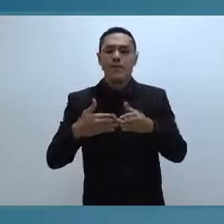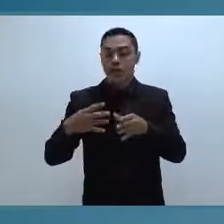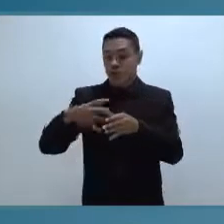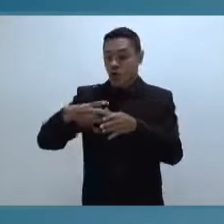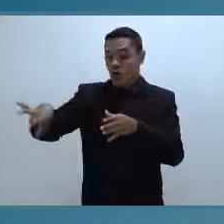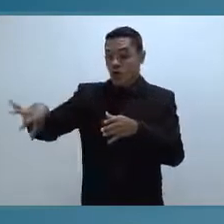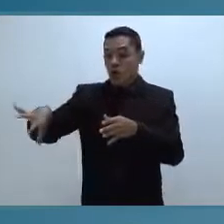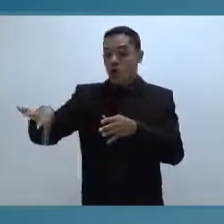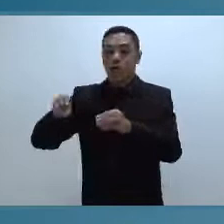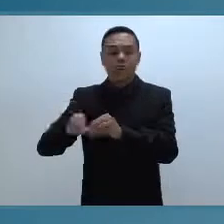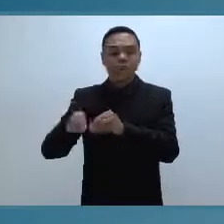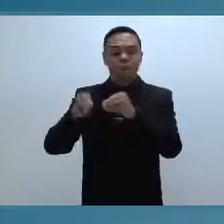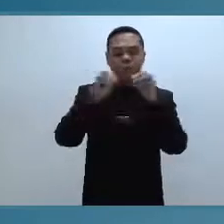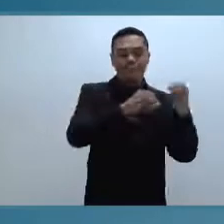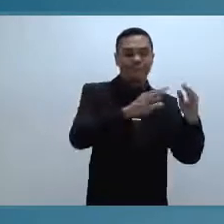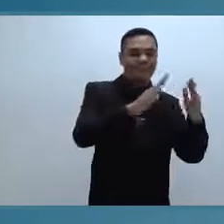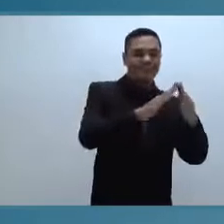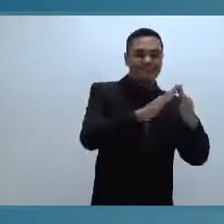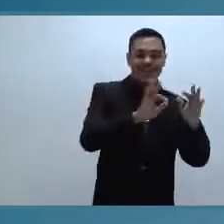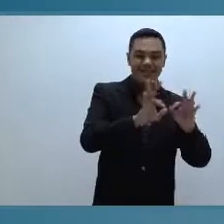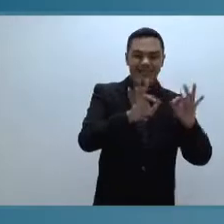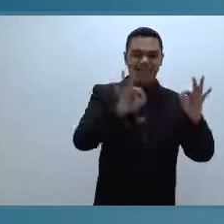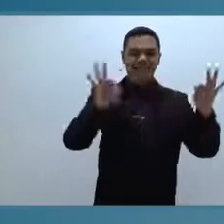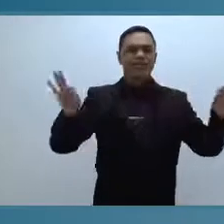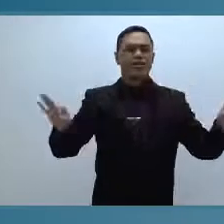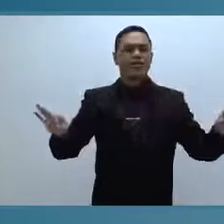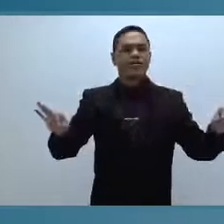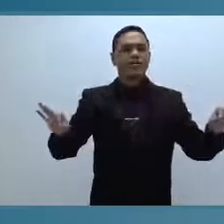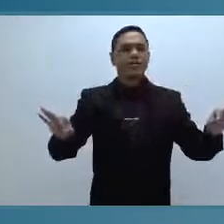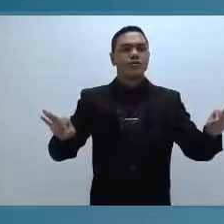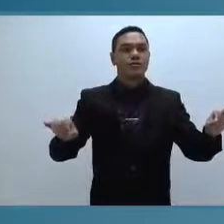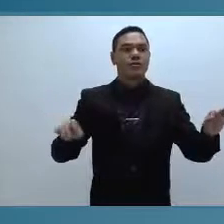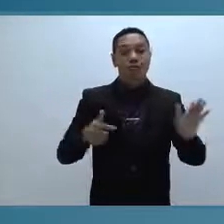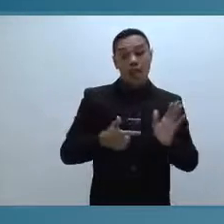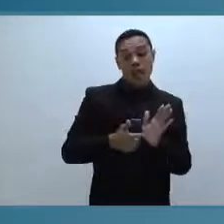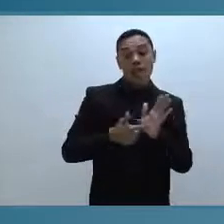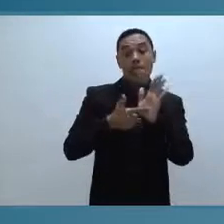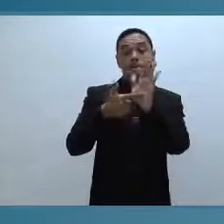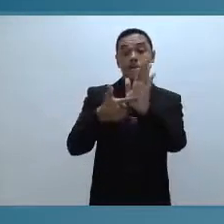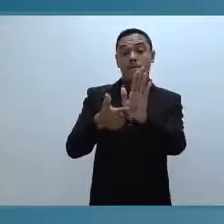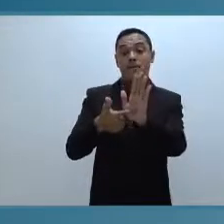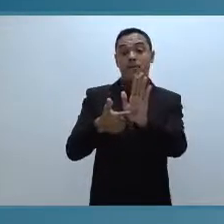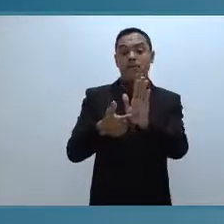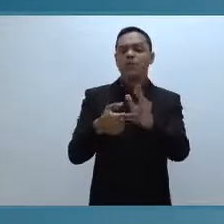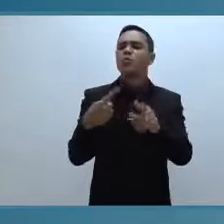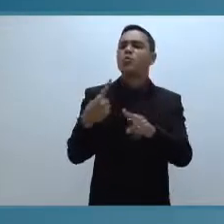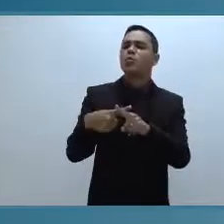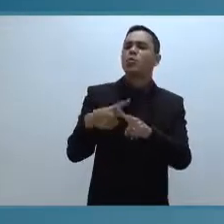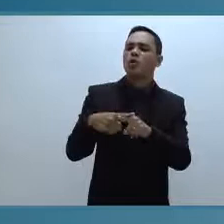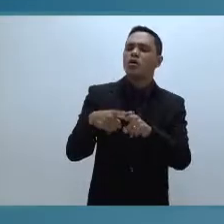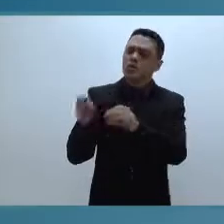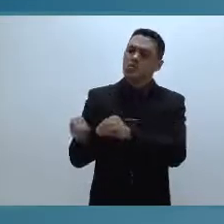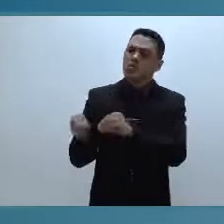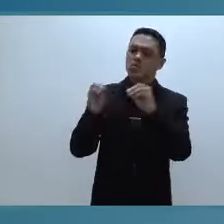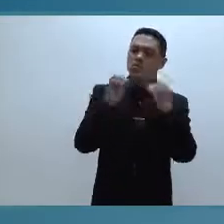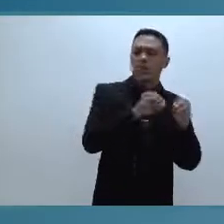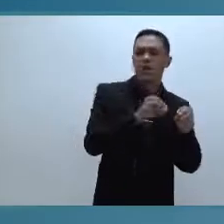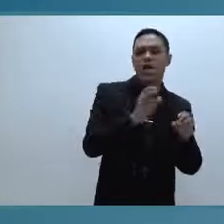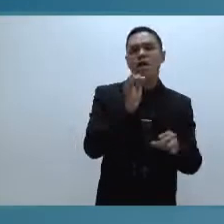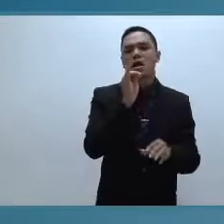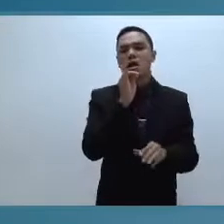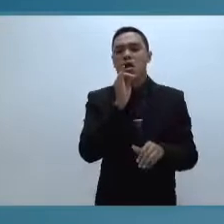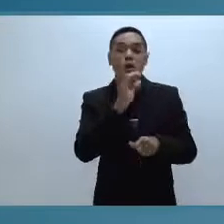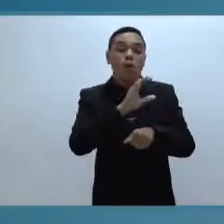outra comarca, mas que justifique, né, que tenha. Precisa fazer curso de